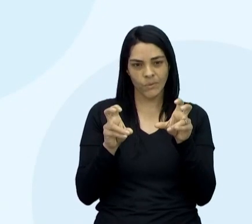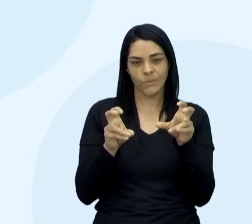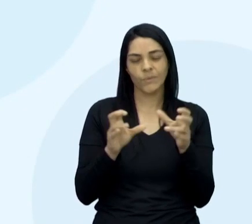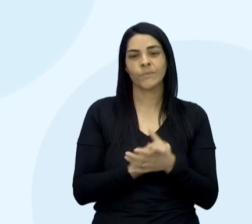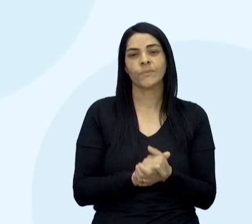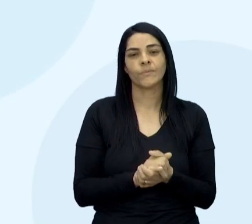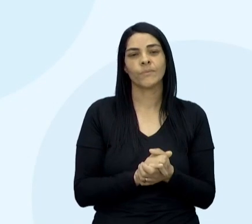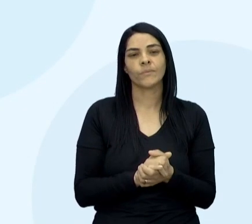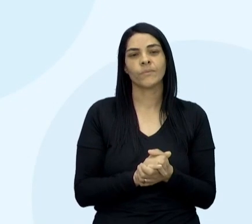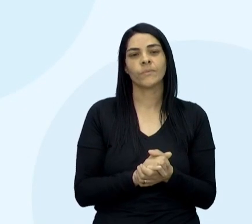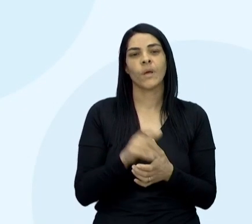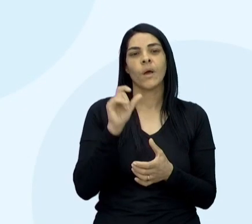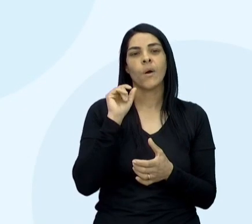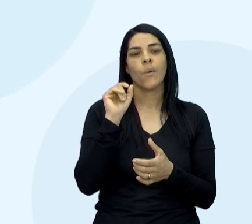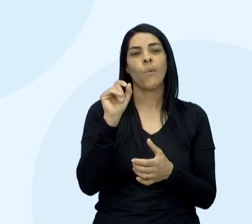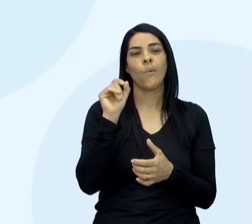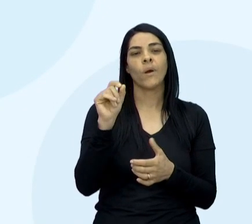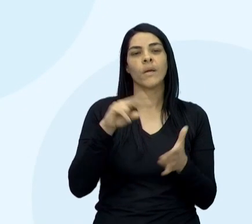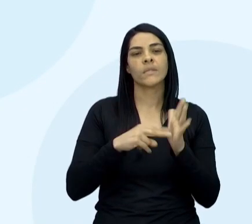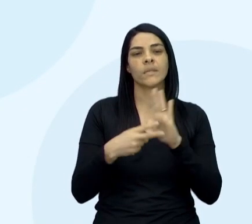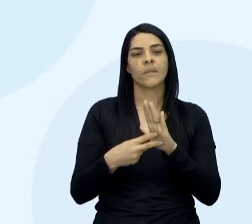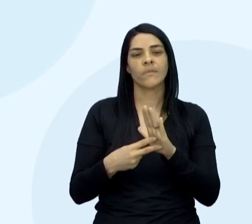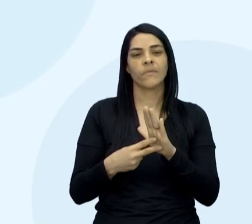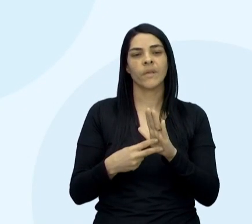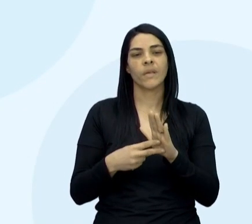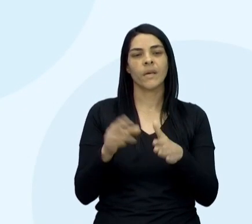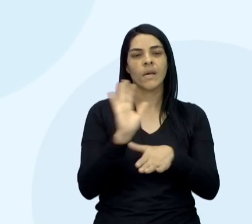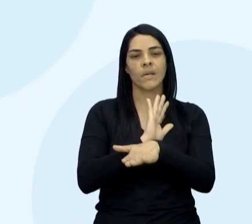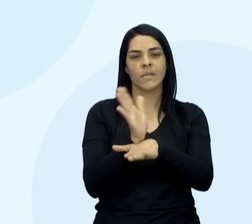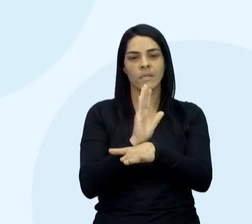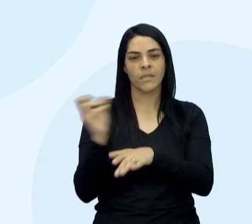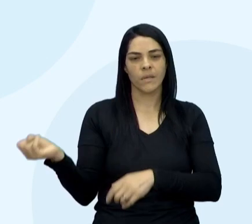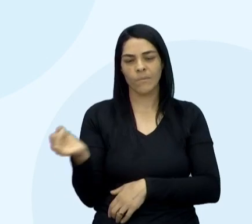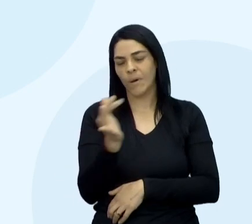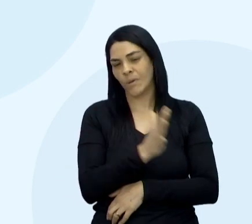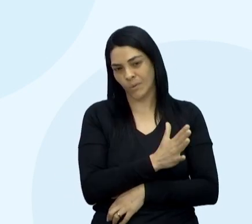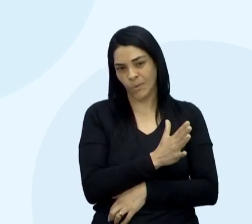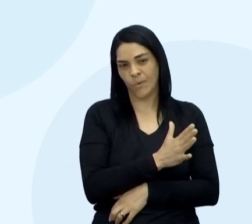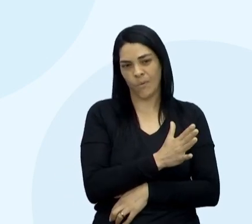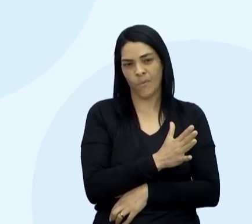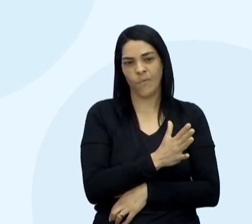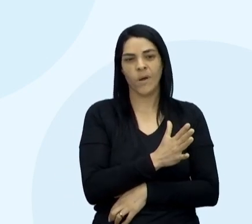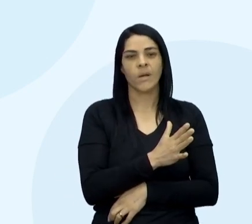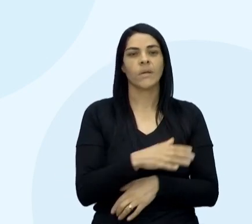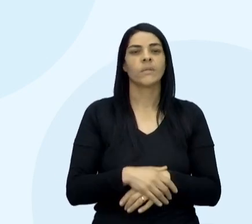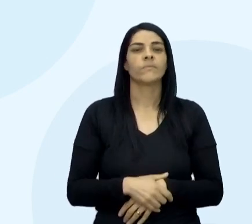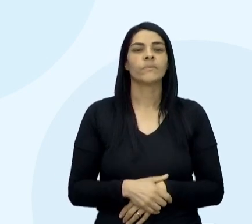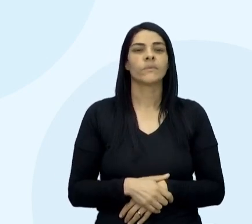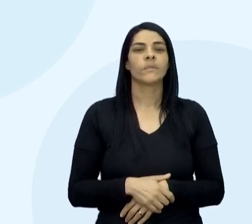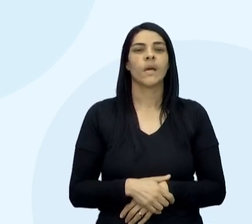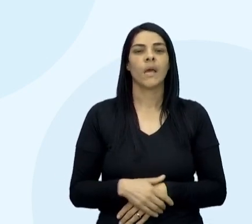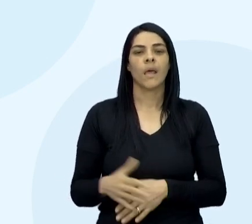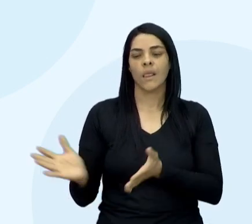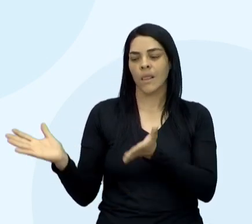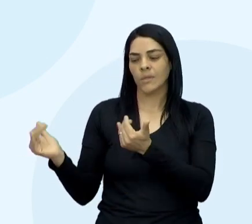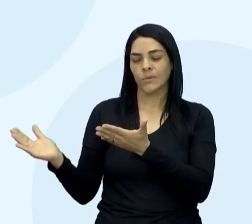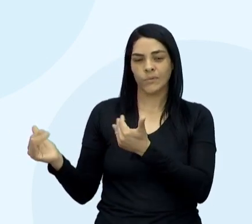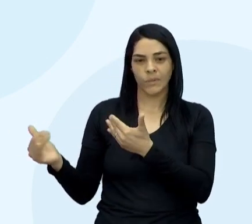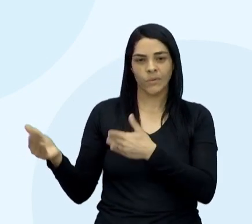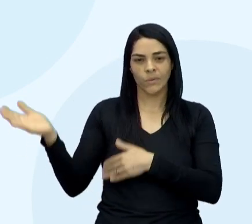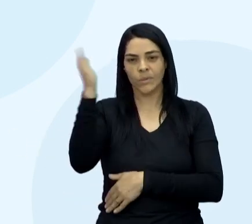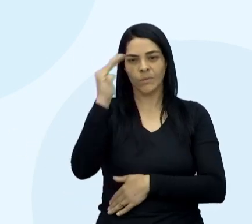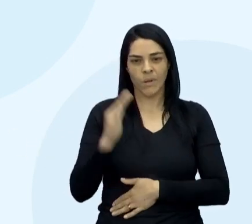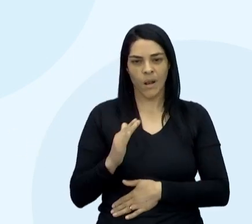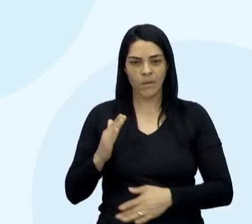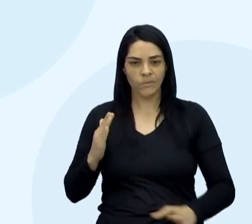assunto, o que é o cinema novo, né? A partir desse debate, o quê? É uma parcela pequena, mas significativa da juventude brasileira que descobre esse